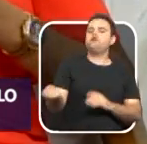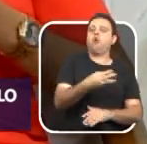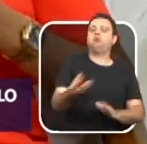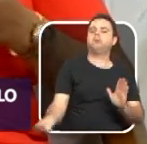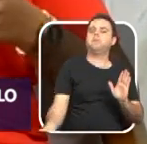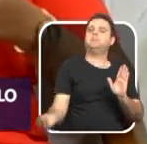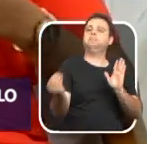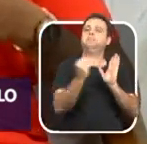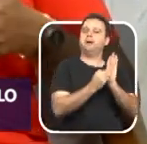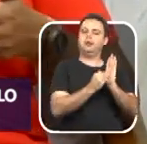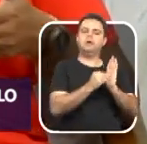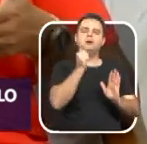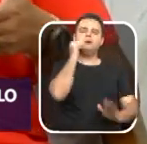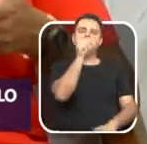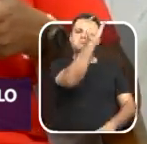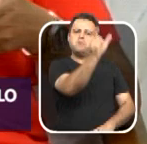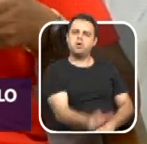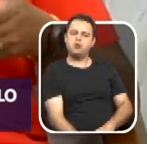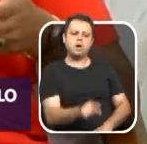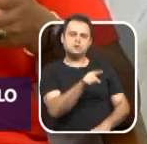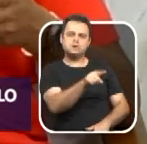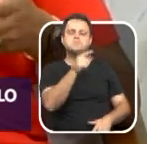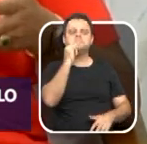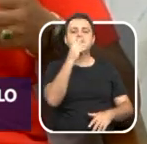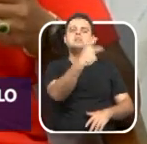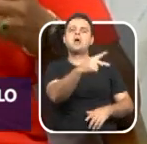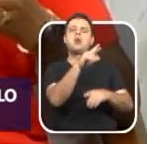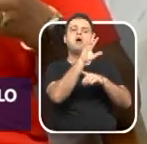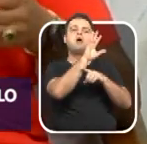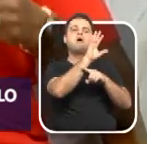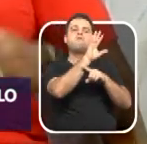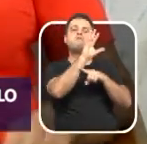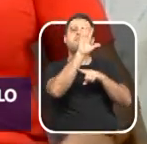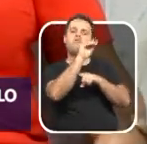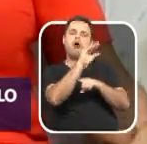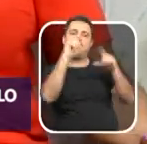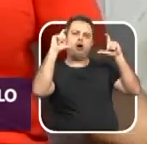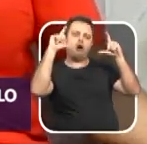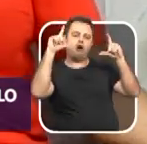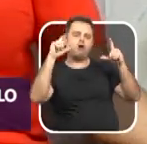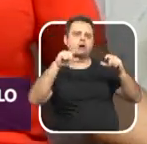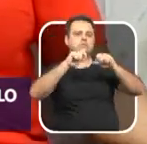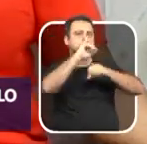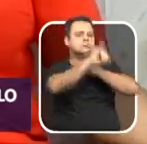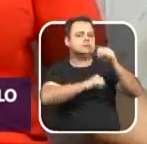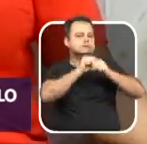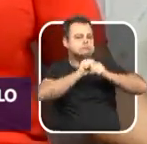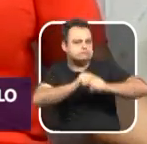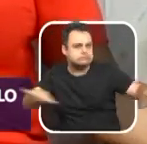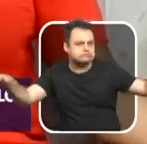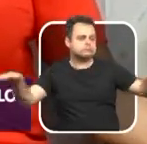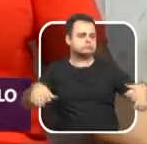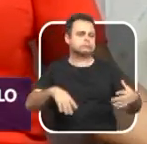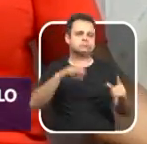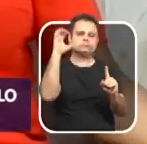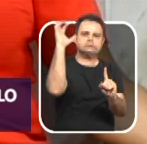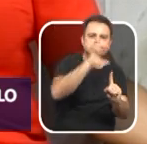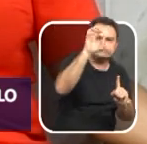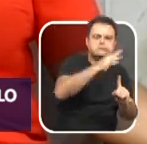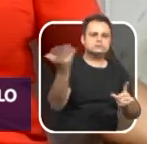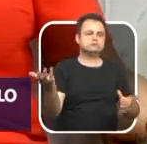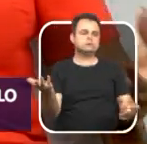violência psicológica, moral, patrimonial, física, moral, violência política, né?